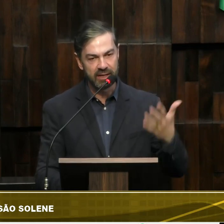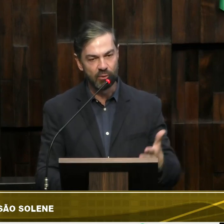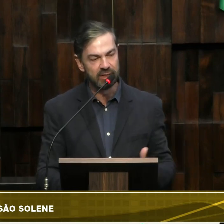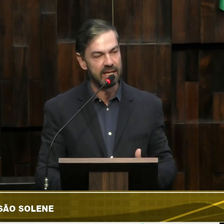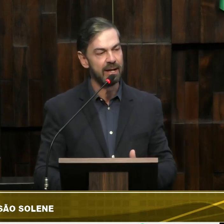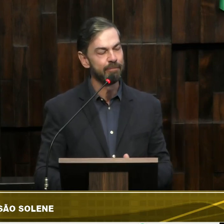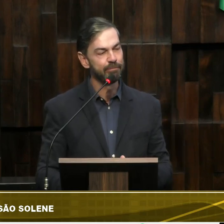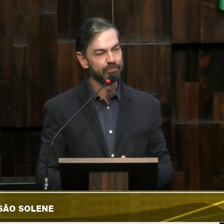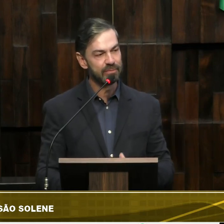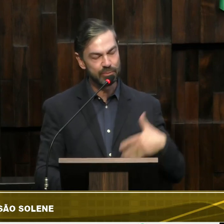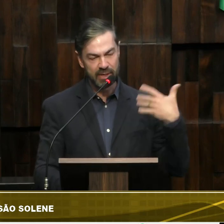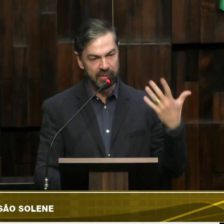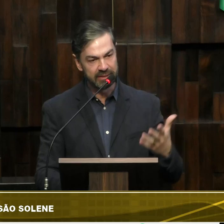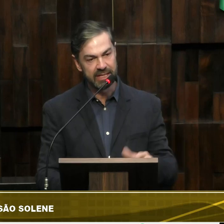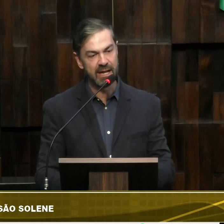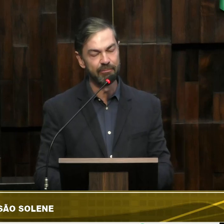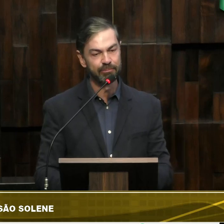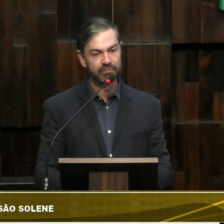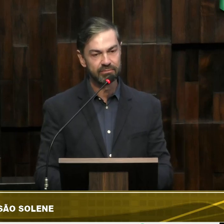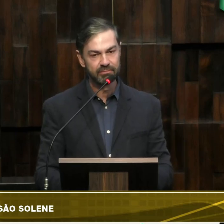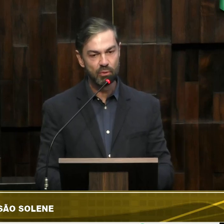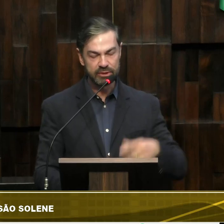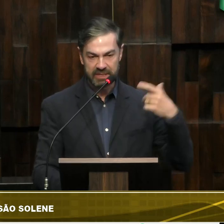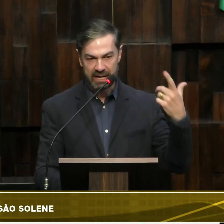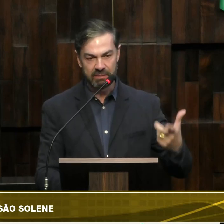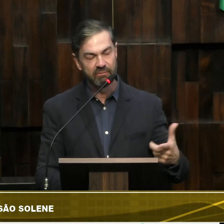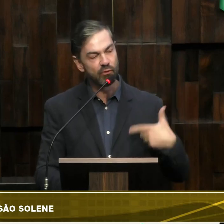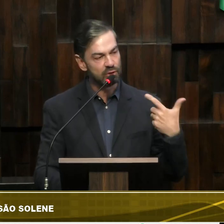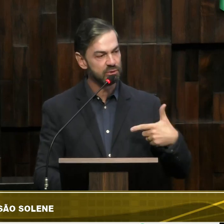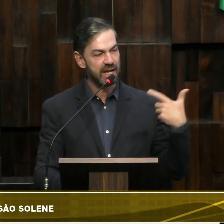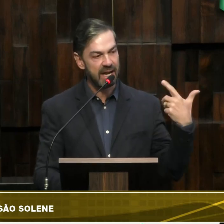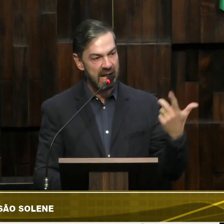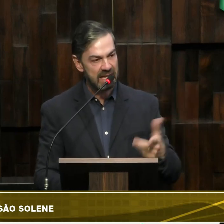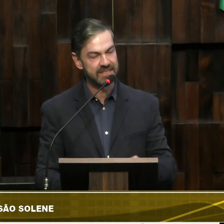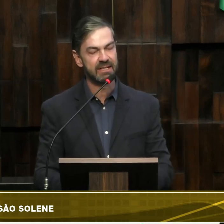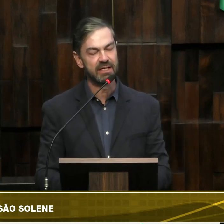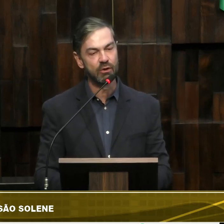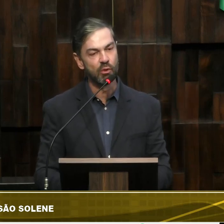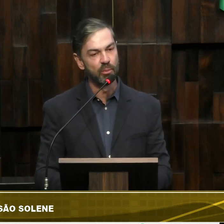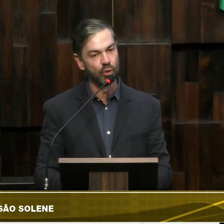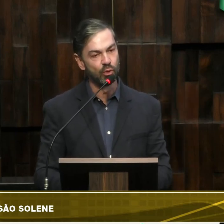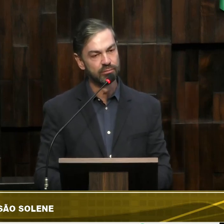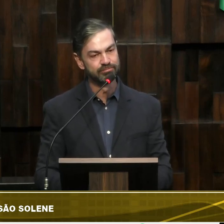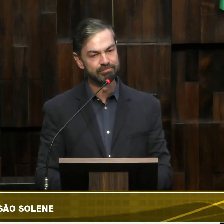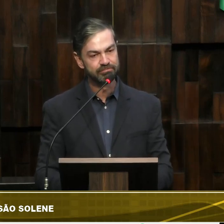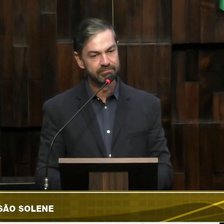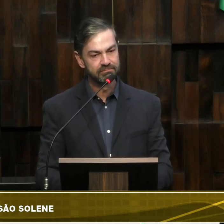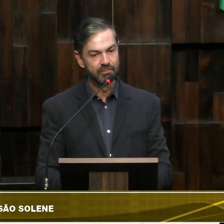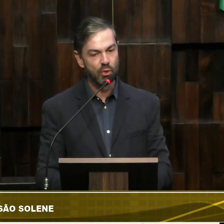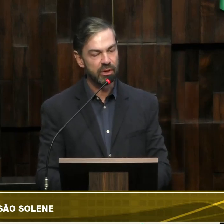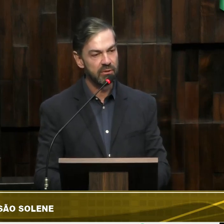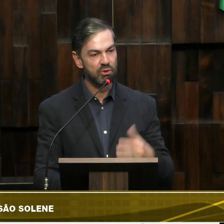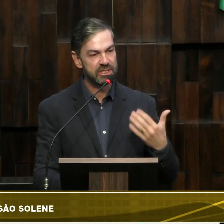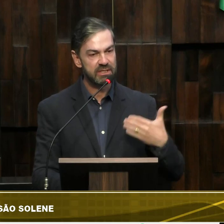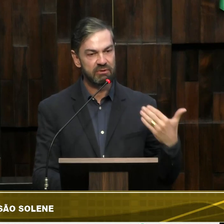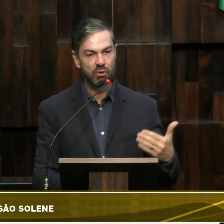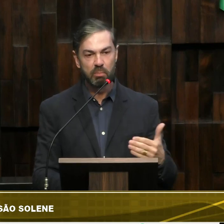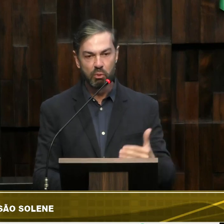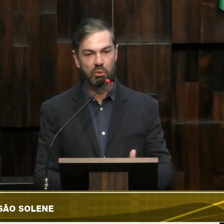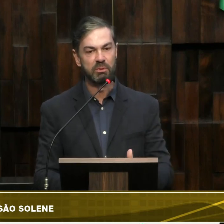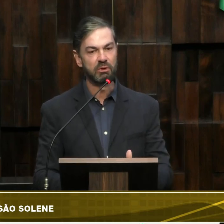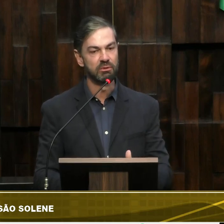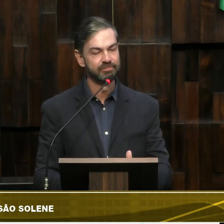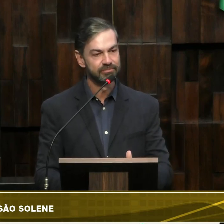para Raquel andar, experimentar, mostrar fotos da casa que comprou, porque hoje é